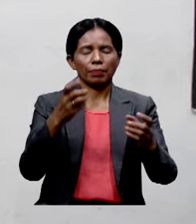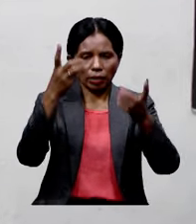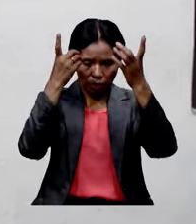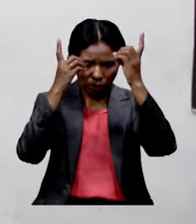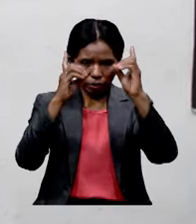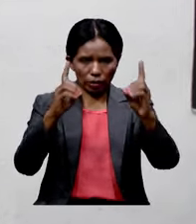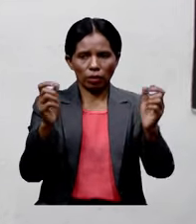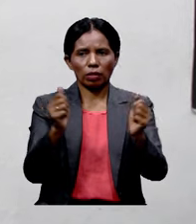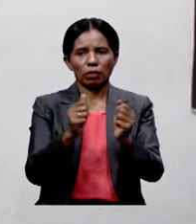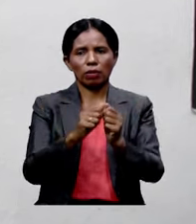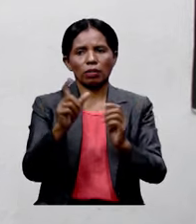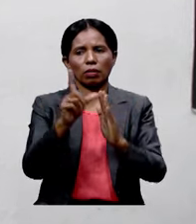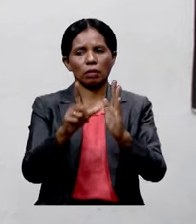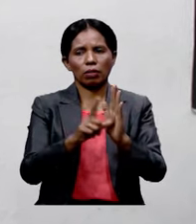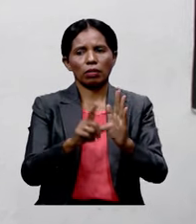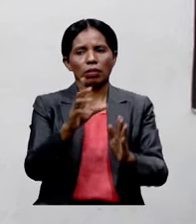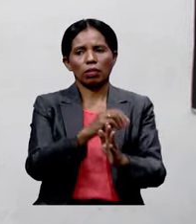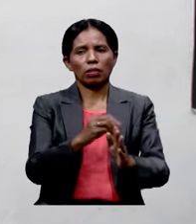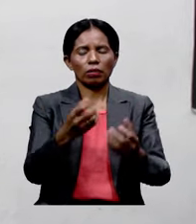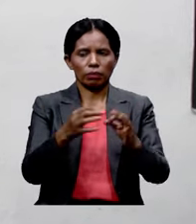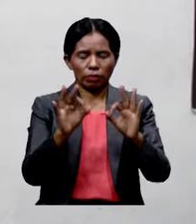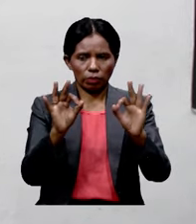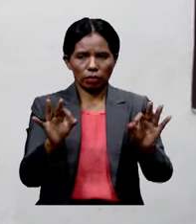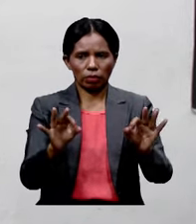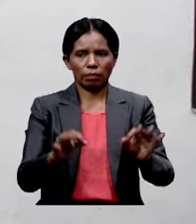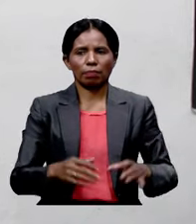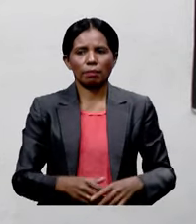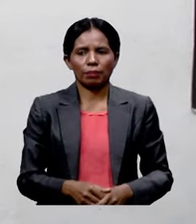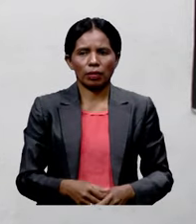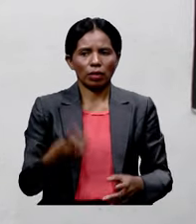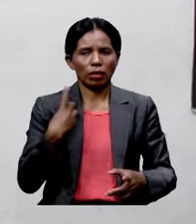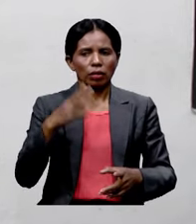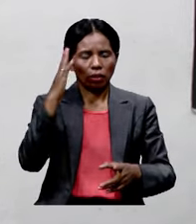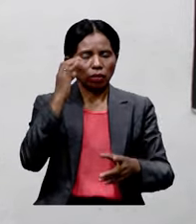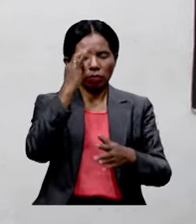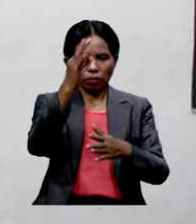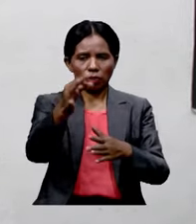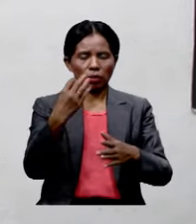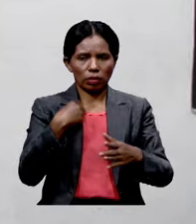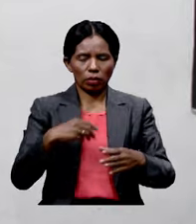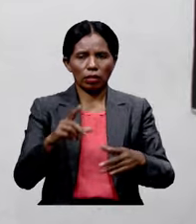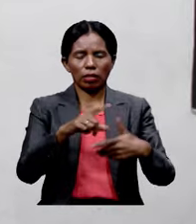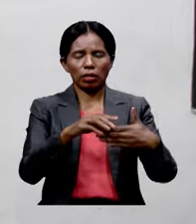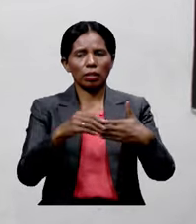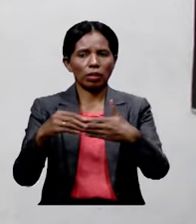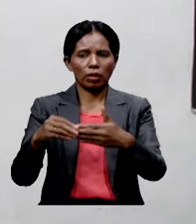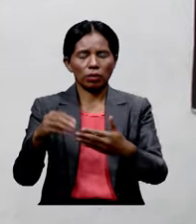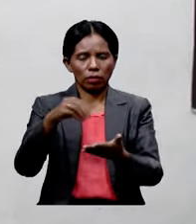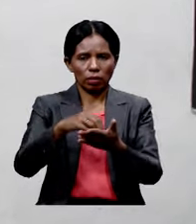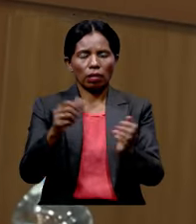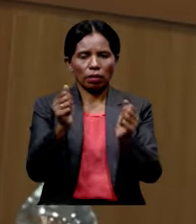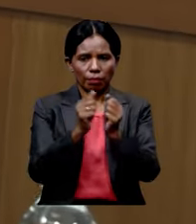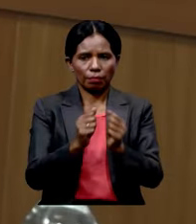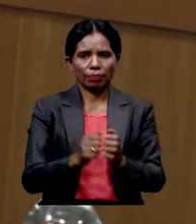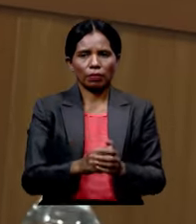o quinta legislatura Ramata e dissolve. Nem bem está no Embaú, ainda tem forma para tal acompanhamento.